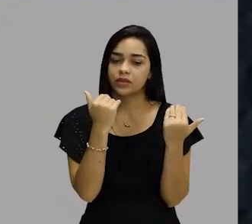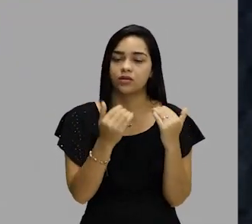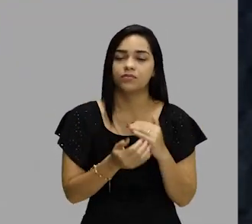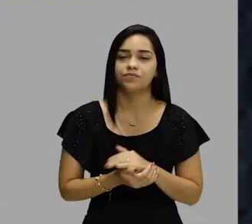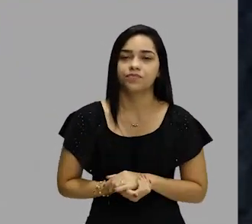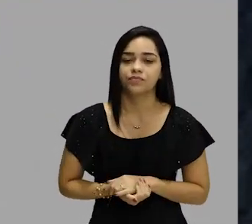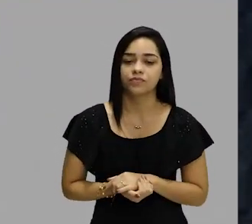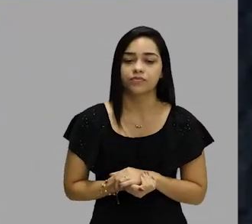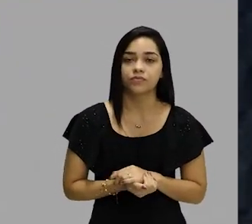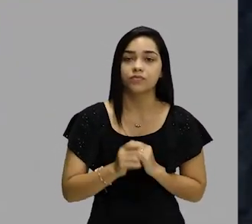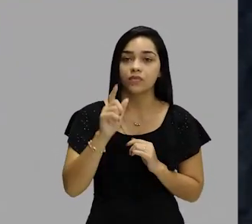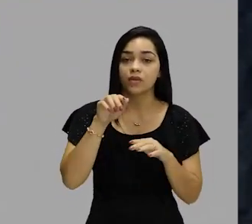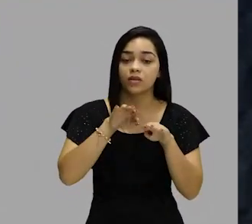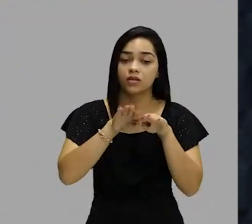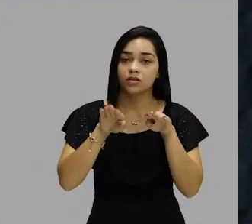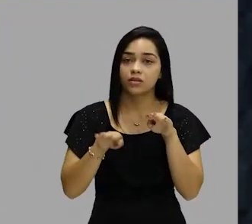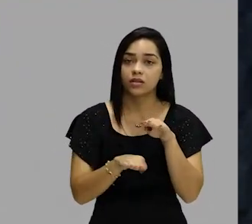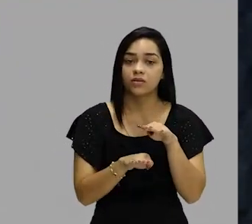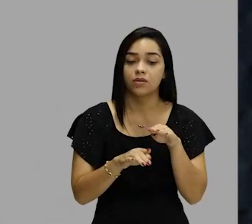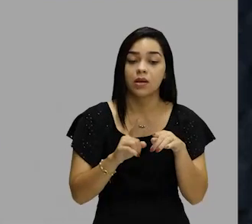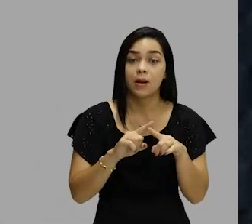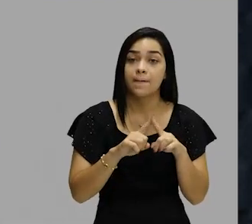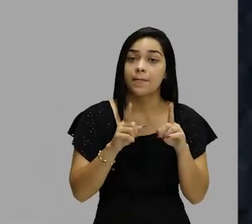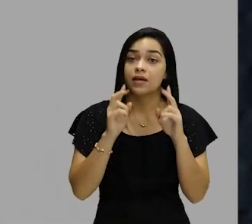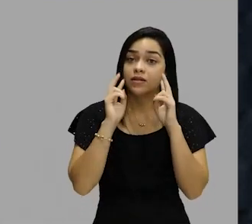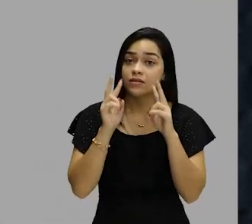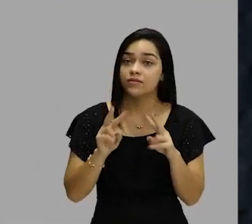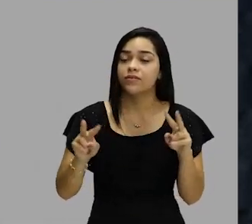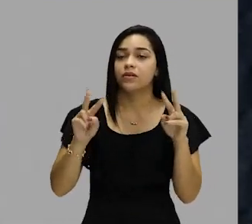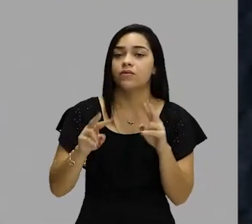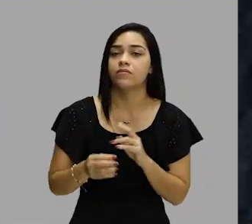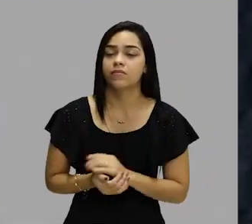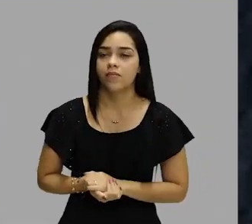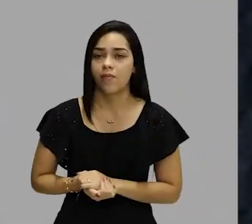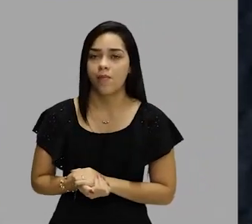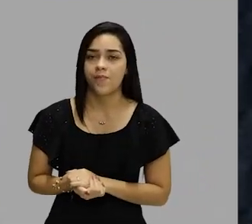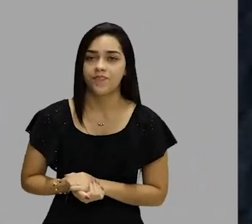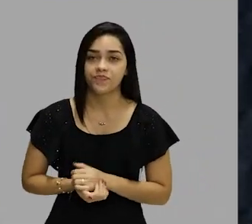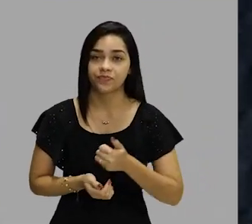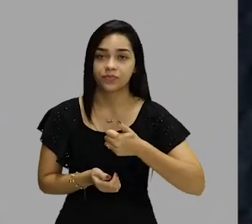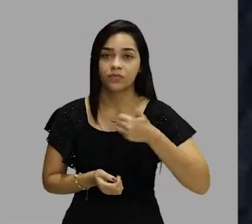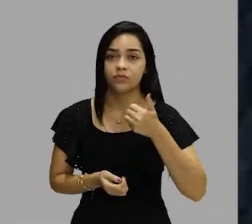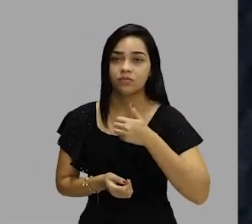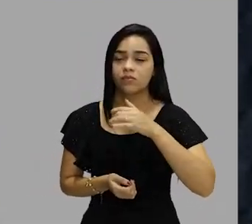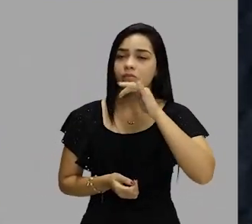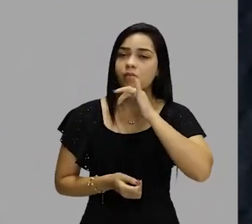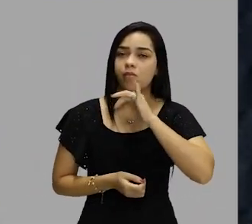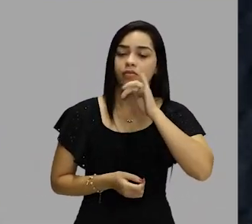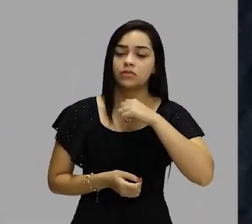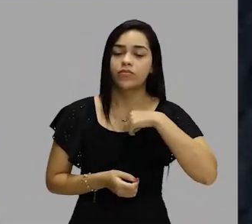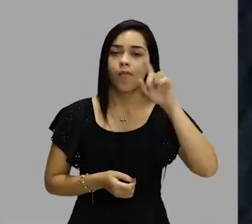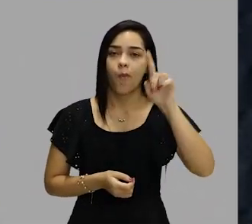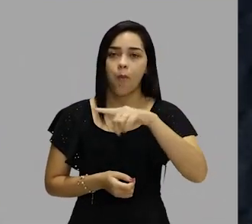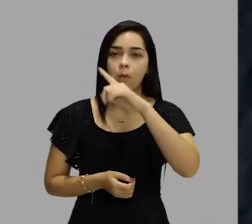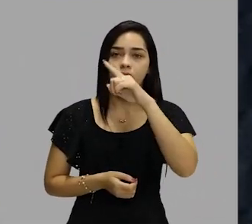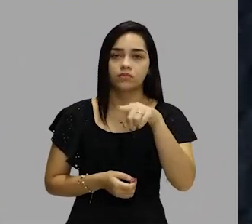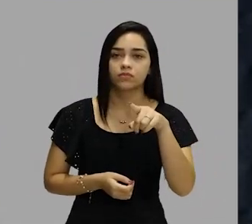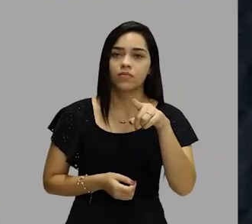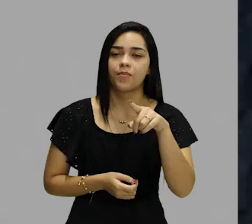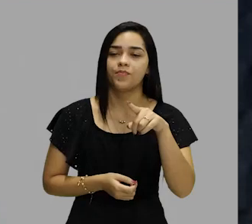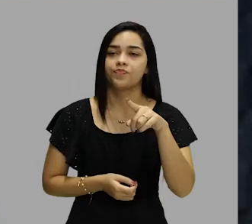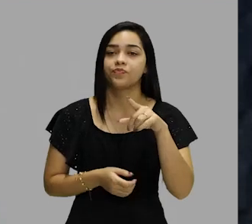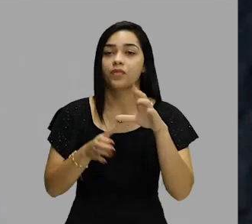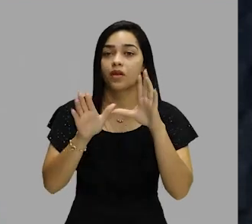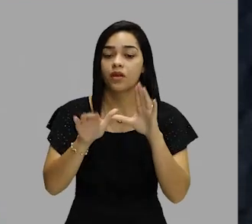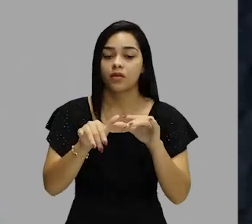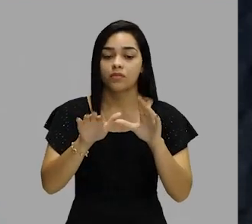Então, isso é o desequilíbrio. Agora, olha só. No primeiro exemplo, eu eliminei o indivíduo